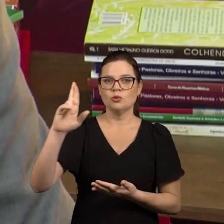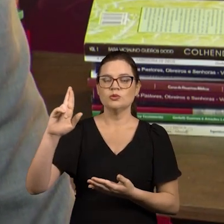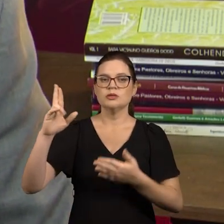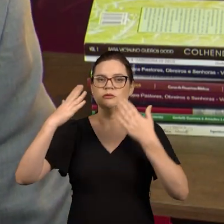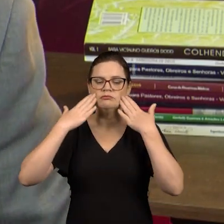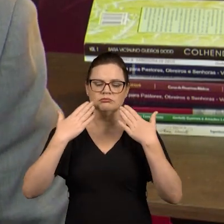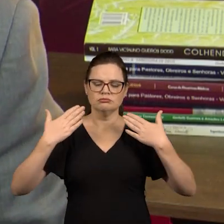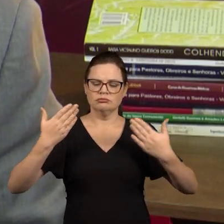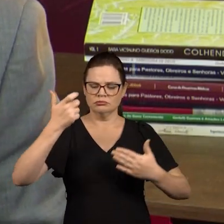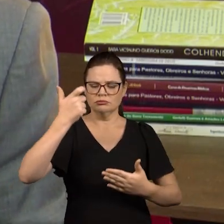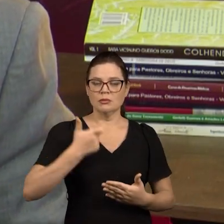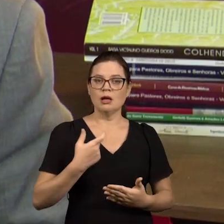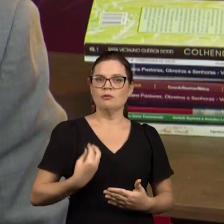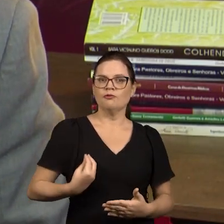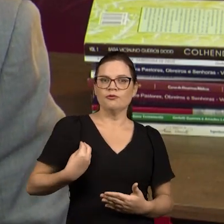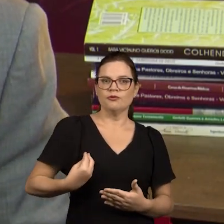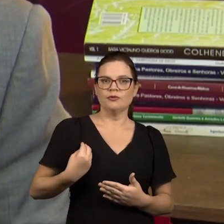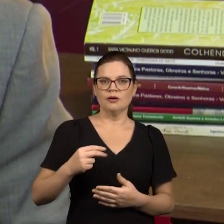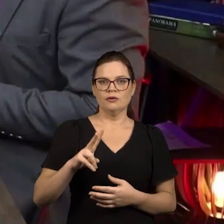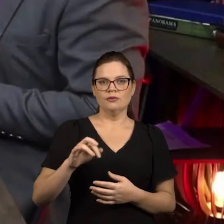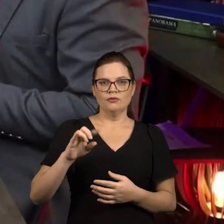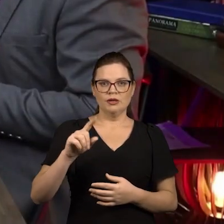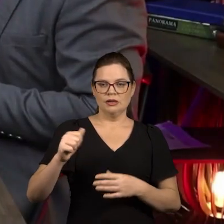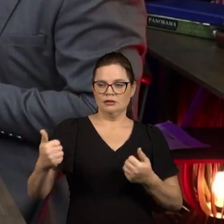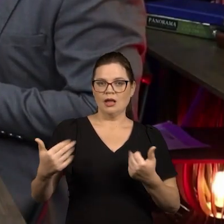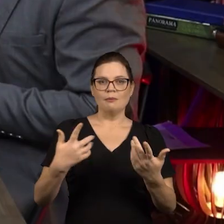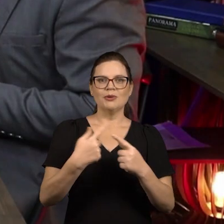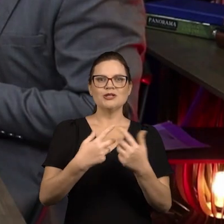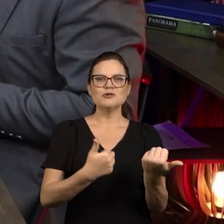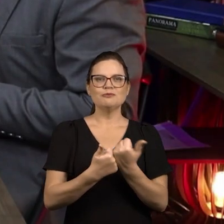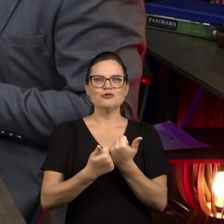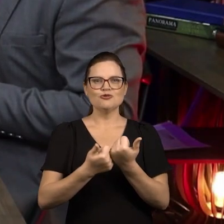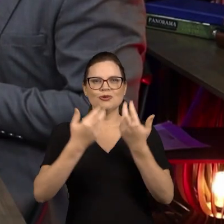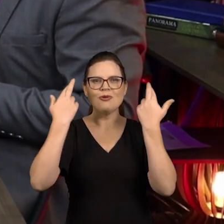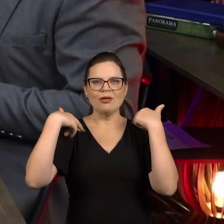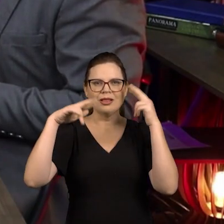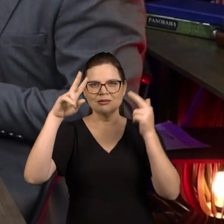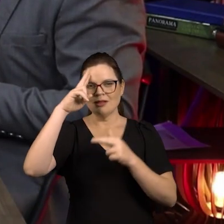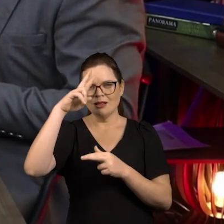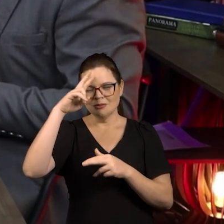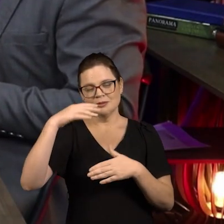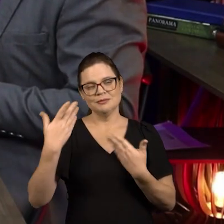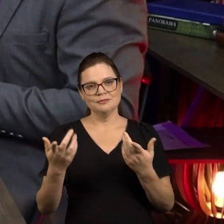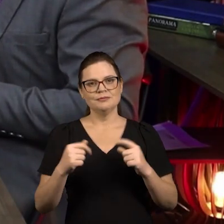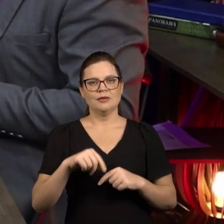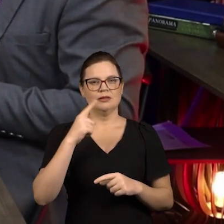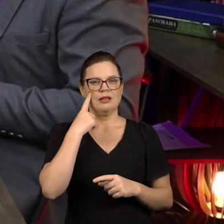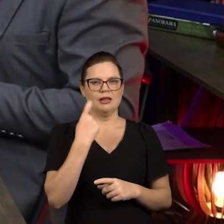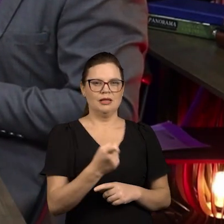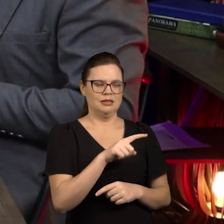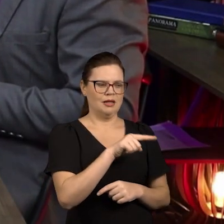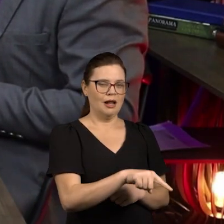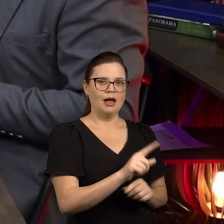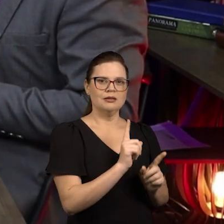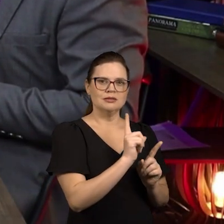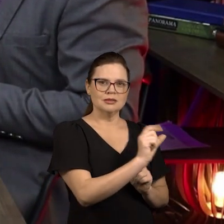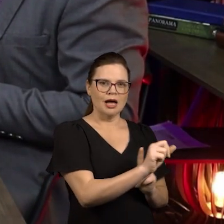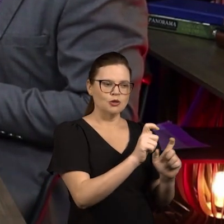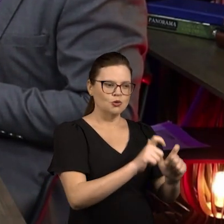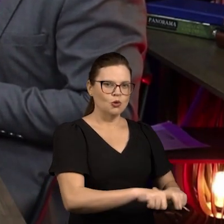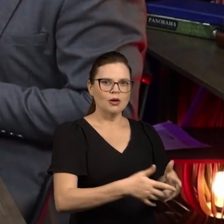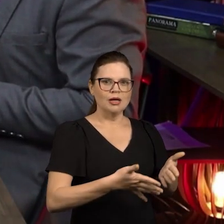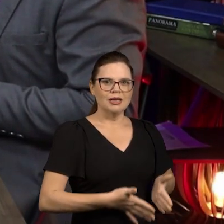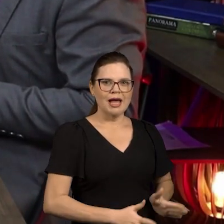a vida. Então é importante, nós vamos ver isso aqui. Ele sai de Ur dos Caldeus, onde ele nasceu, viveu, né? Teve